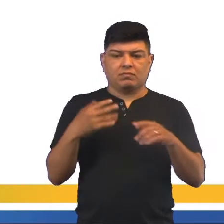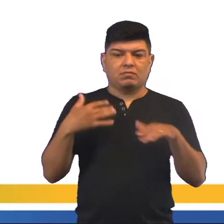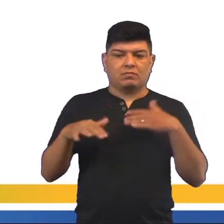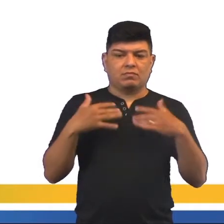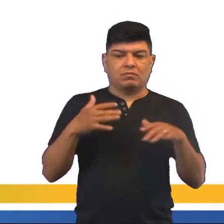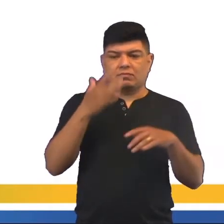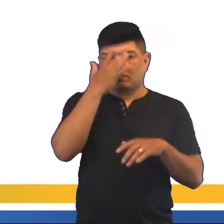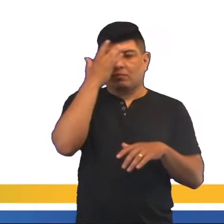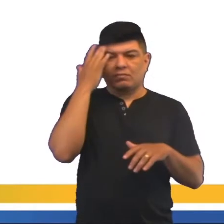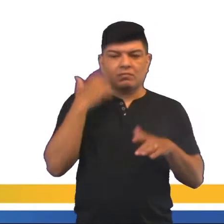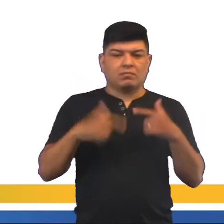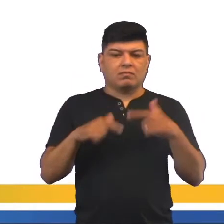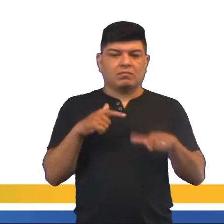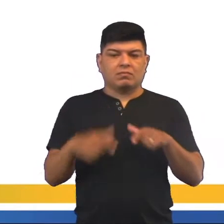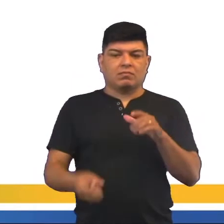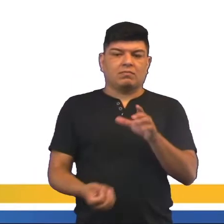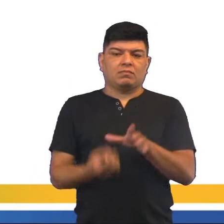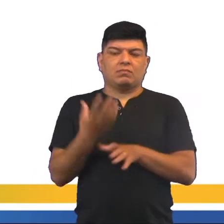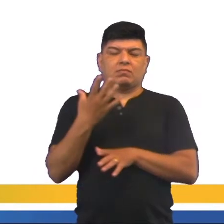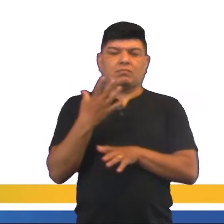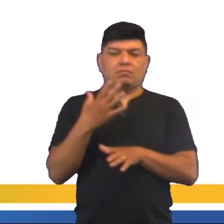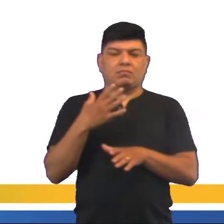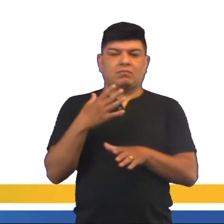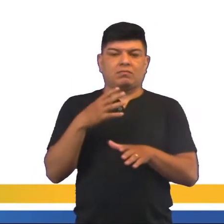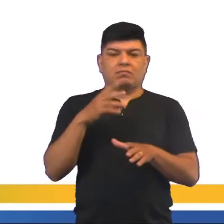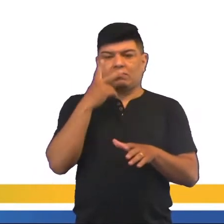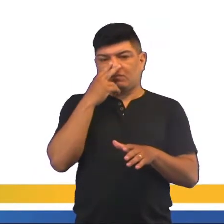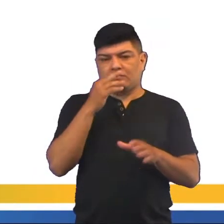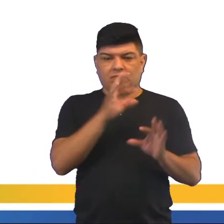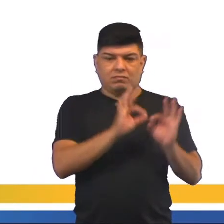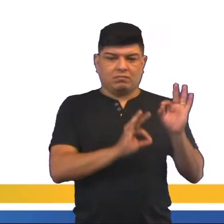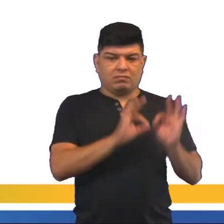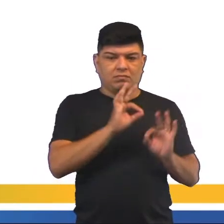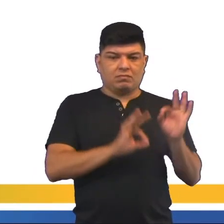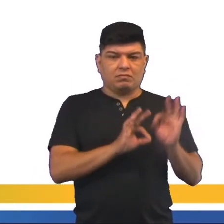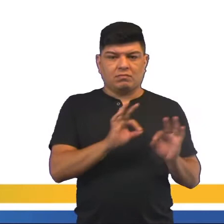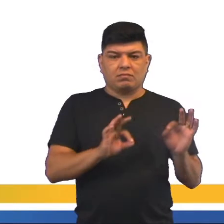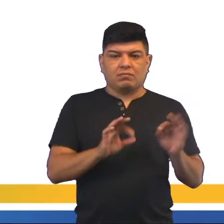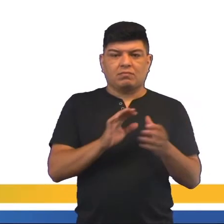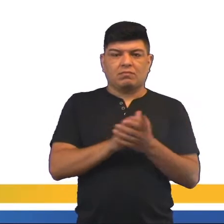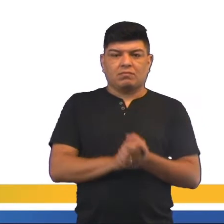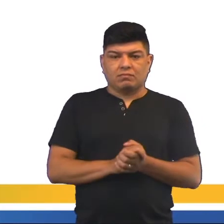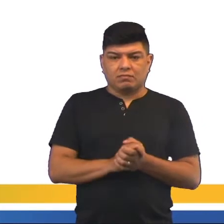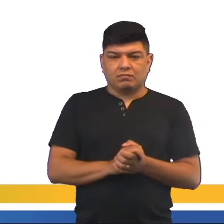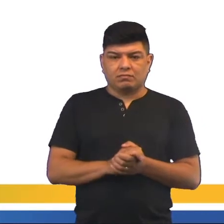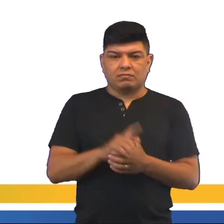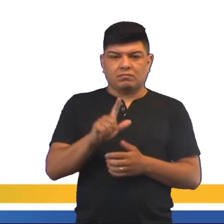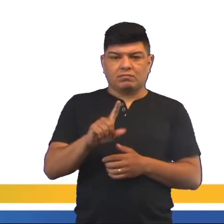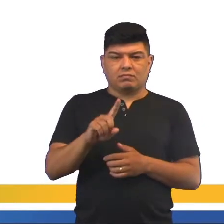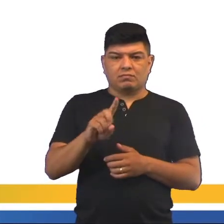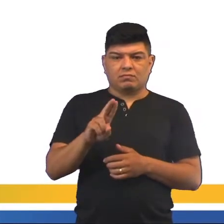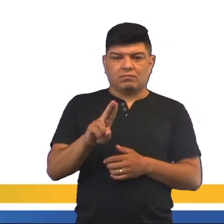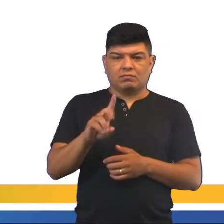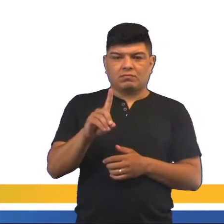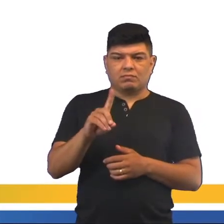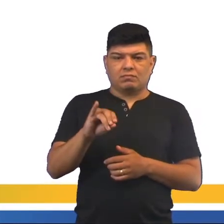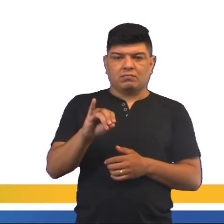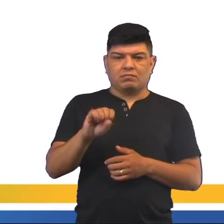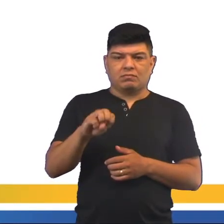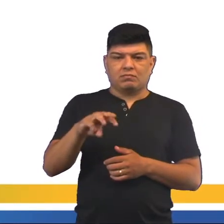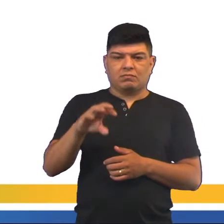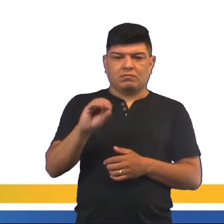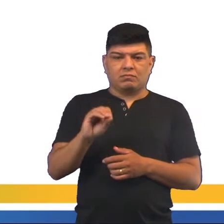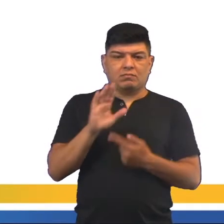de trabalhadores, surgiram dessas organizações, Foram o ludismo e o cartismo. O ludismo teve